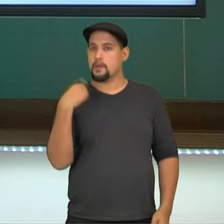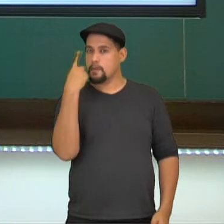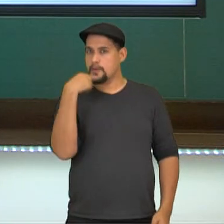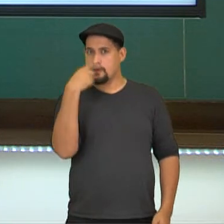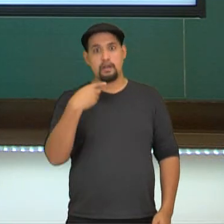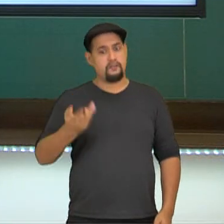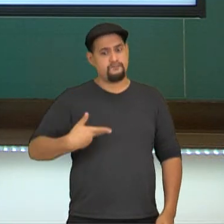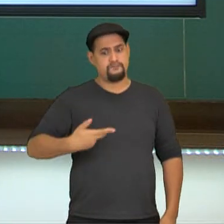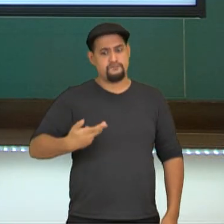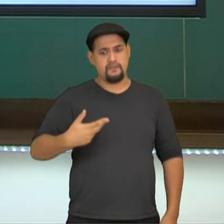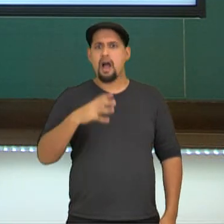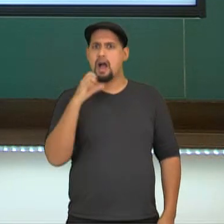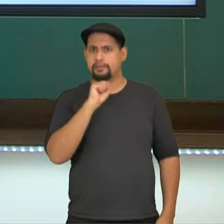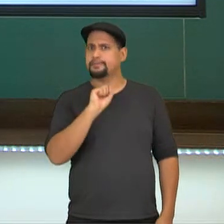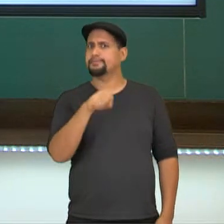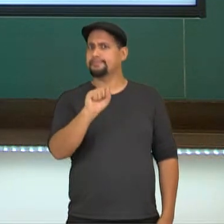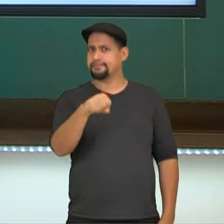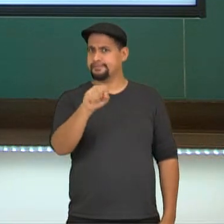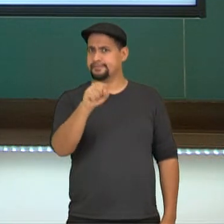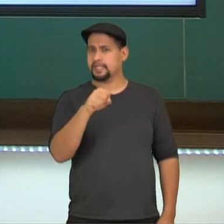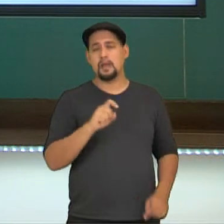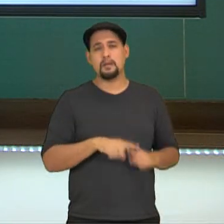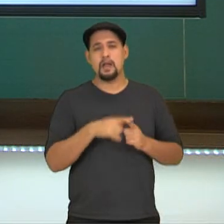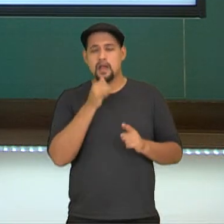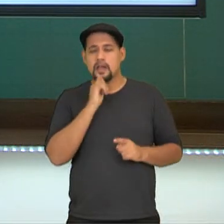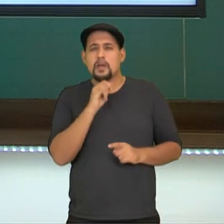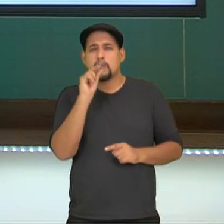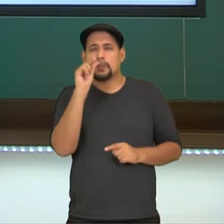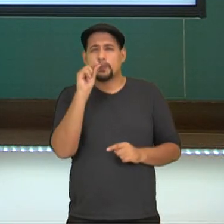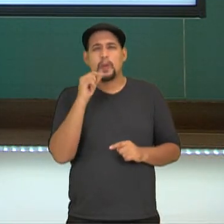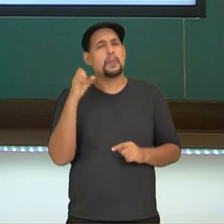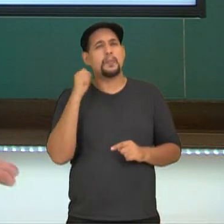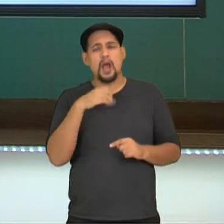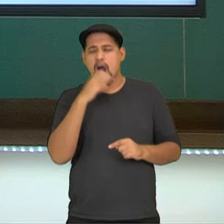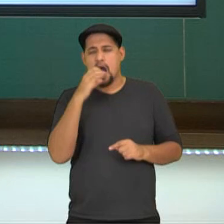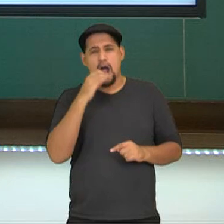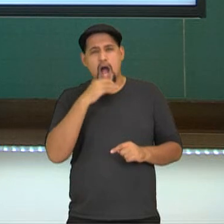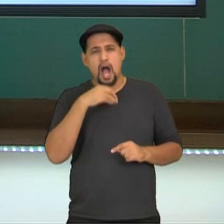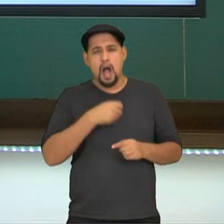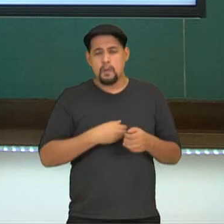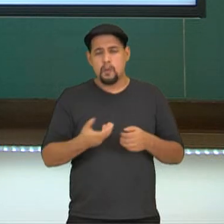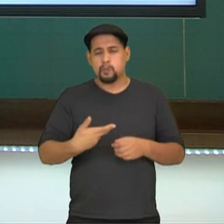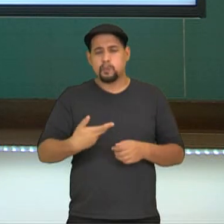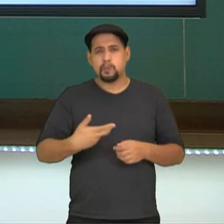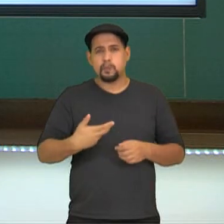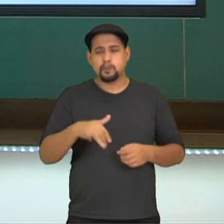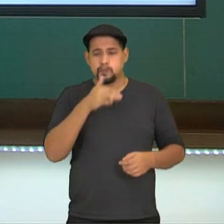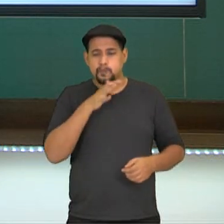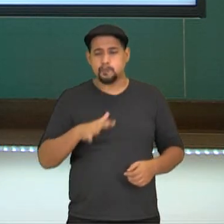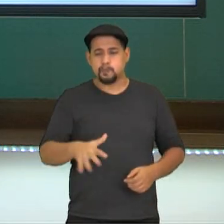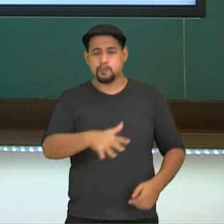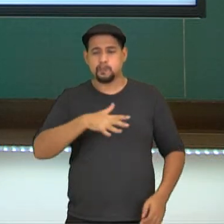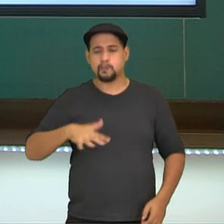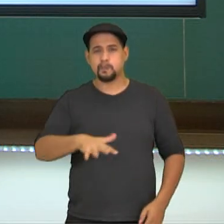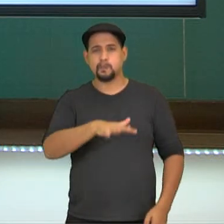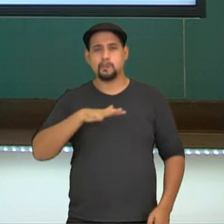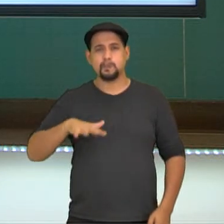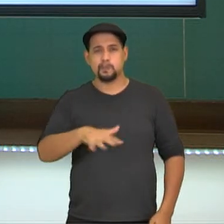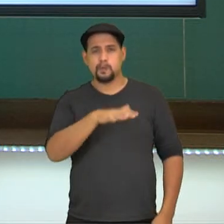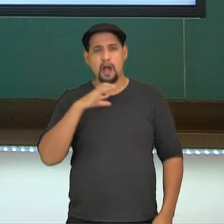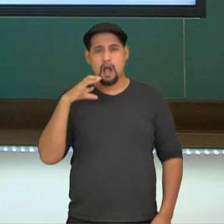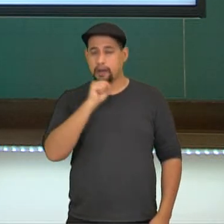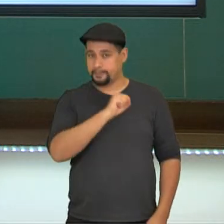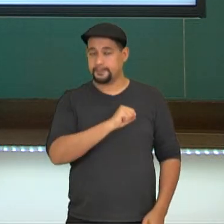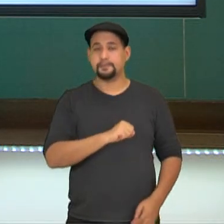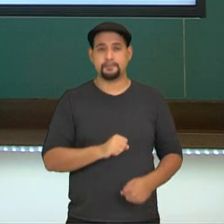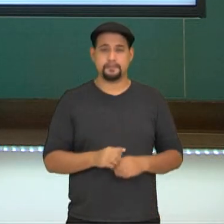velocidade altíssima? Sim. Para cargas elétricas são pequenininhas, podem acelerar rapidamente e ganhar velocidades imensas em pouco tempo, em pouca